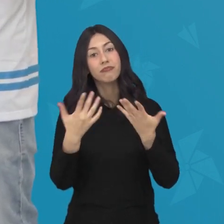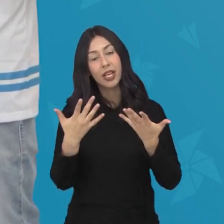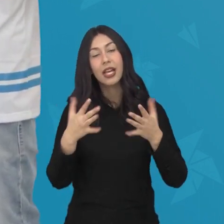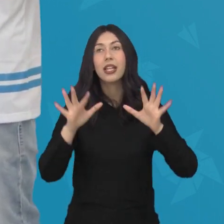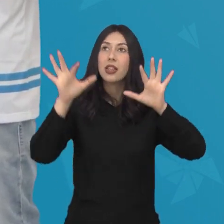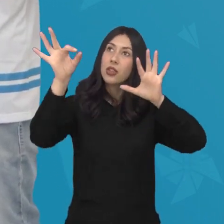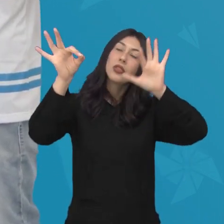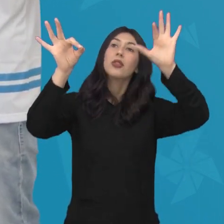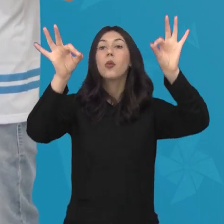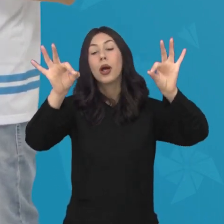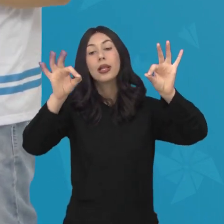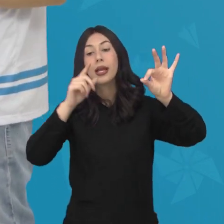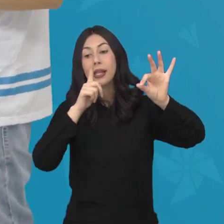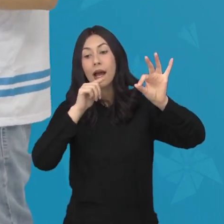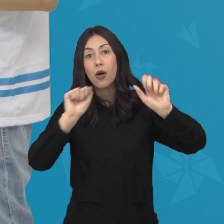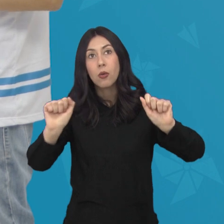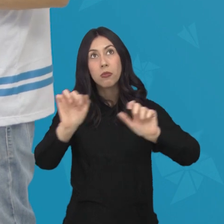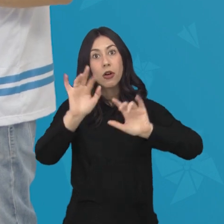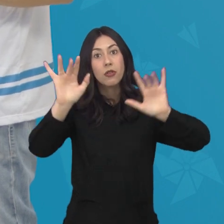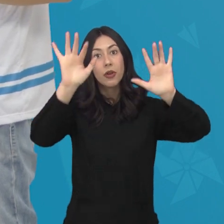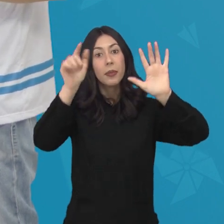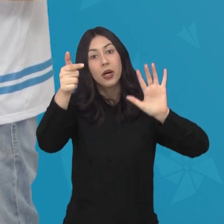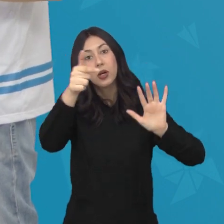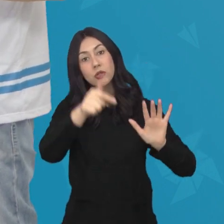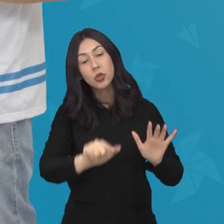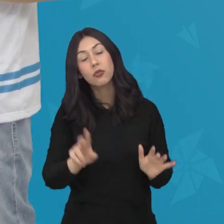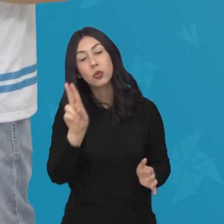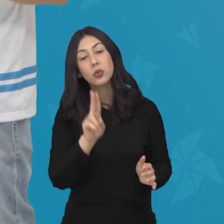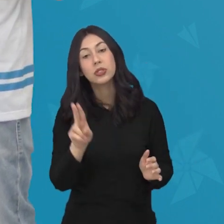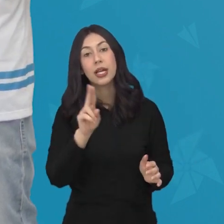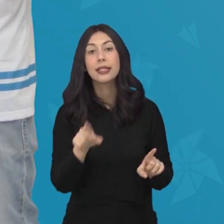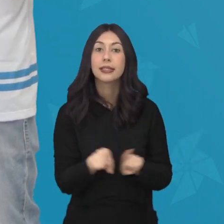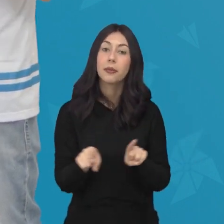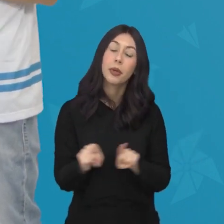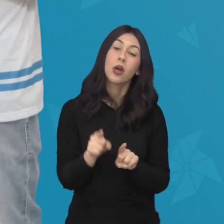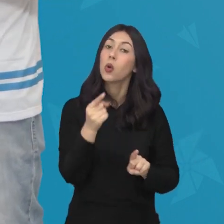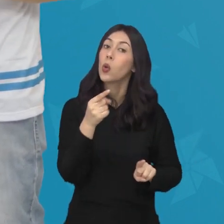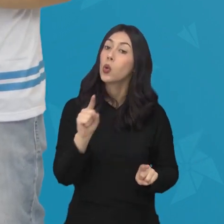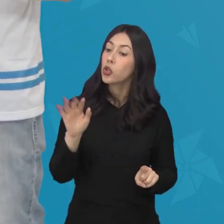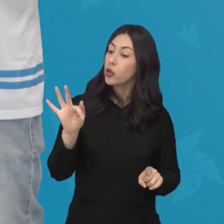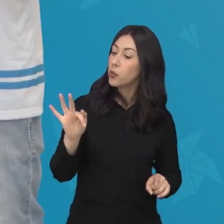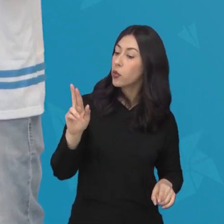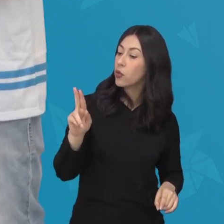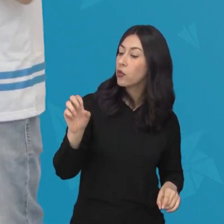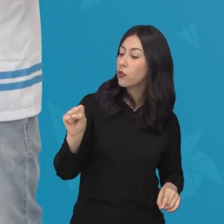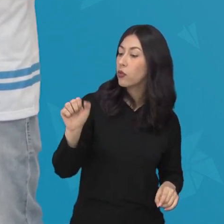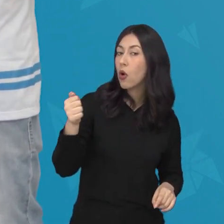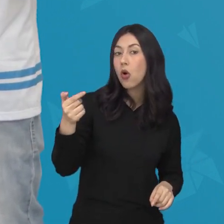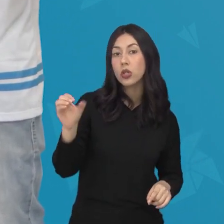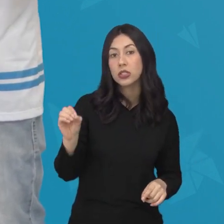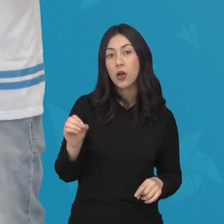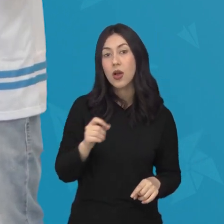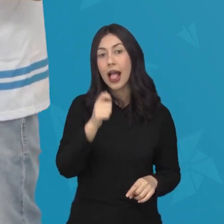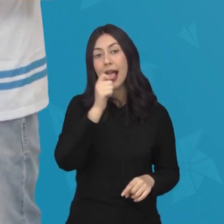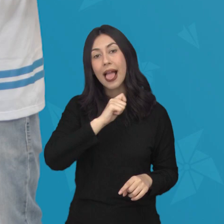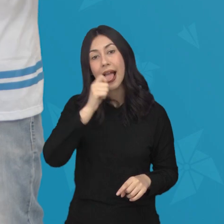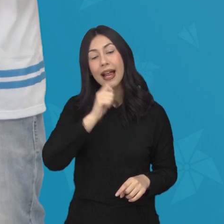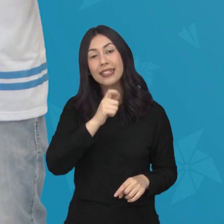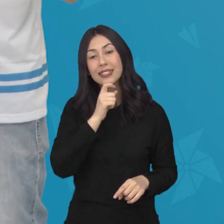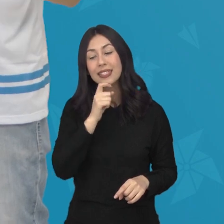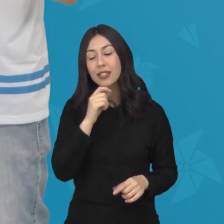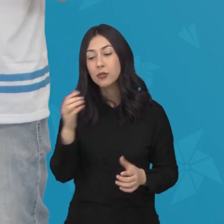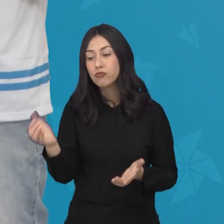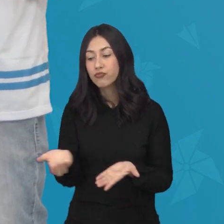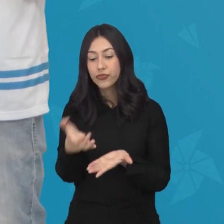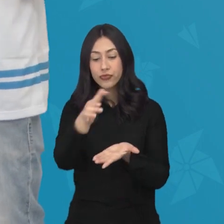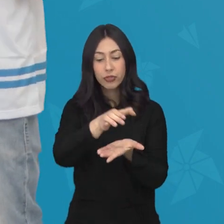aquela água evapore para você usar novamente depois. E por fim a fusão, que é o derretimento do sorvete que estava no estado sólido para o líquido. Ou